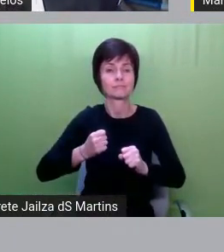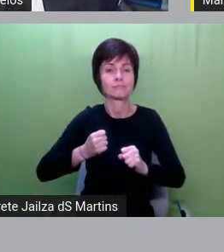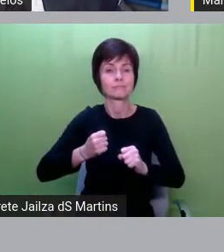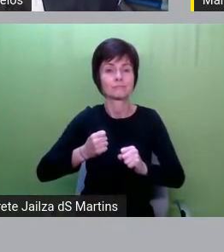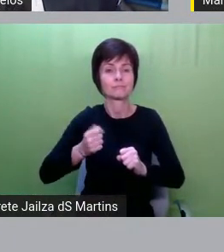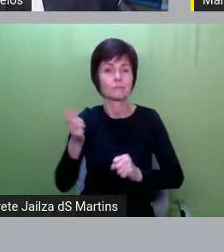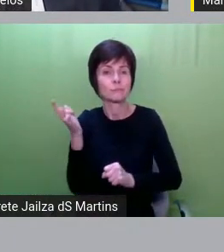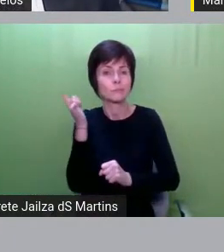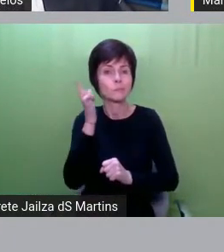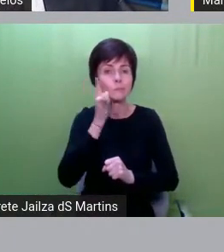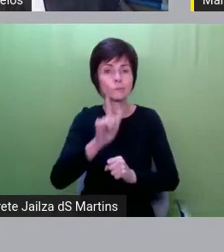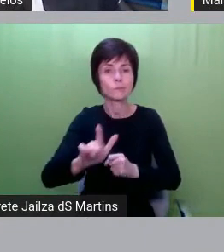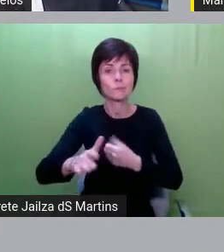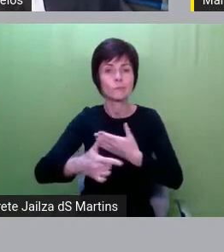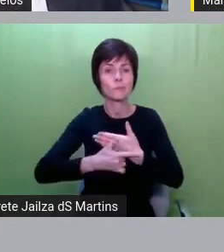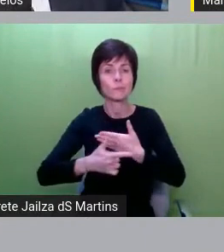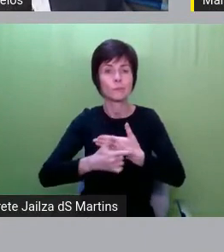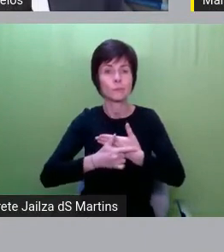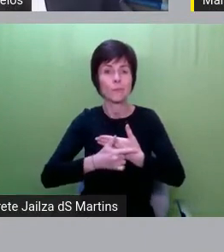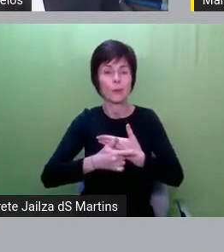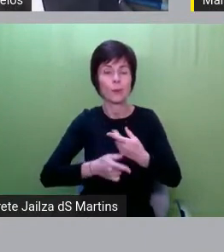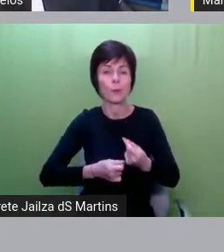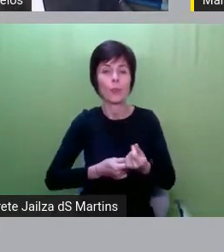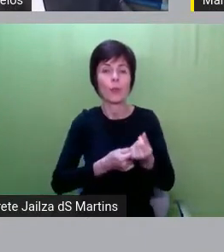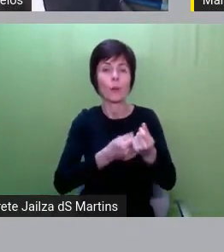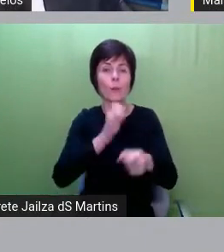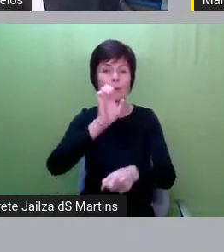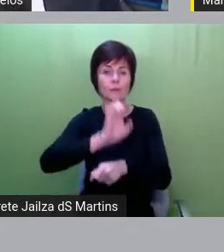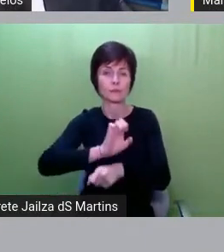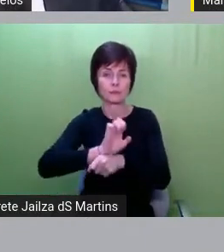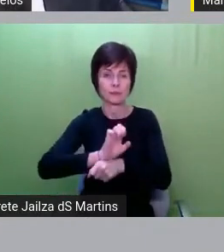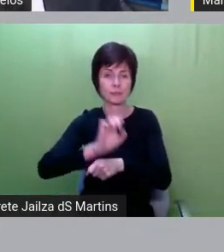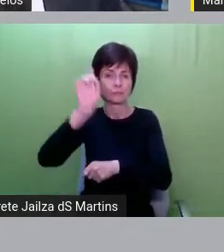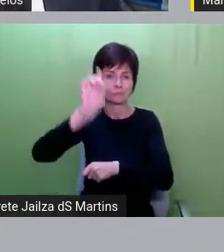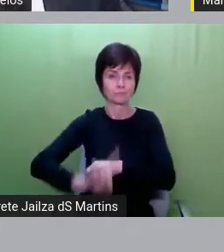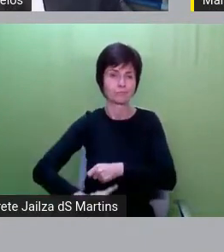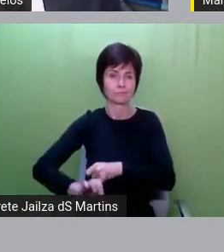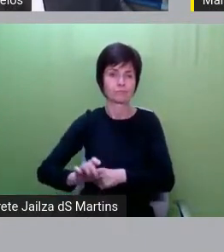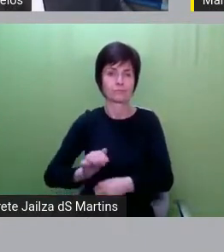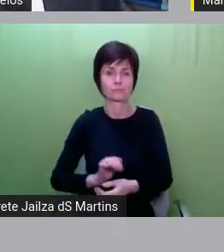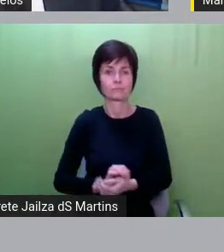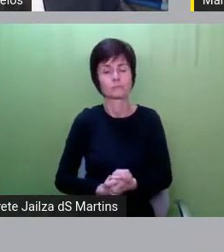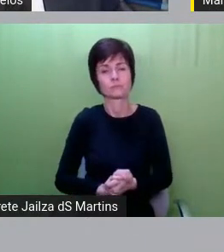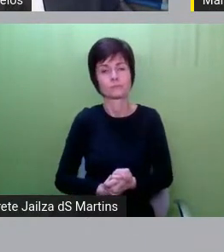resgatar o papel da economia no Estado Democrático de Direito.